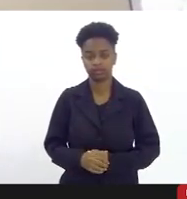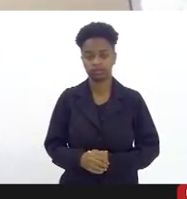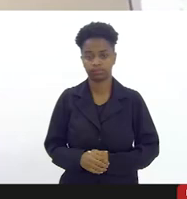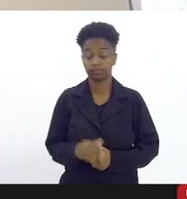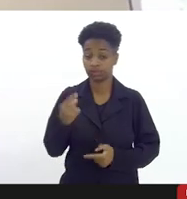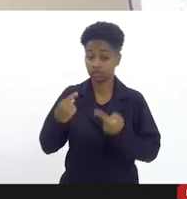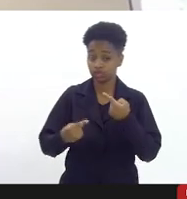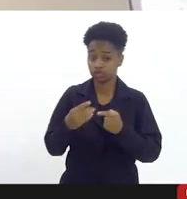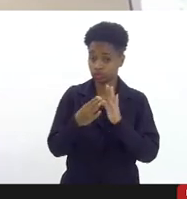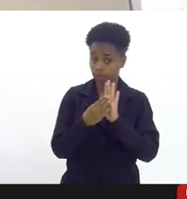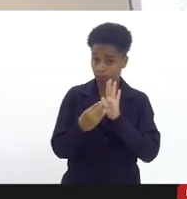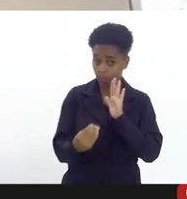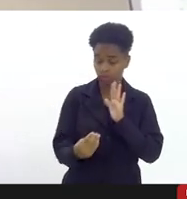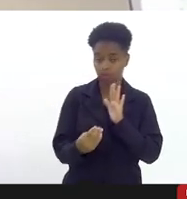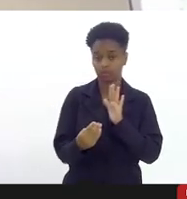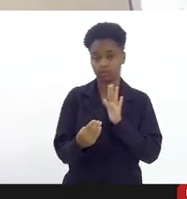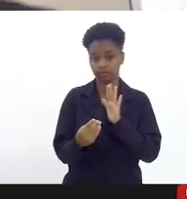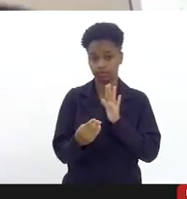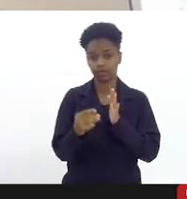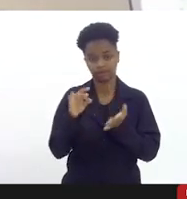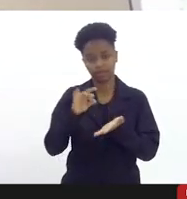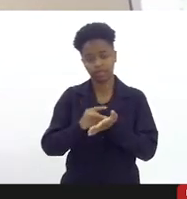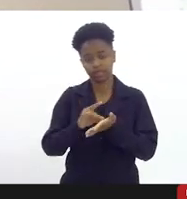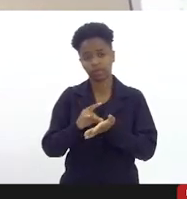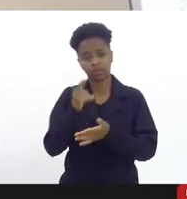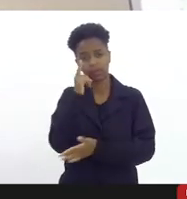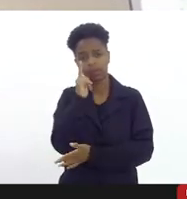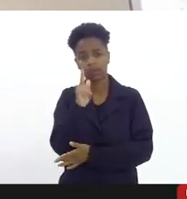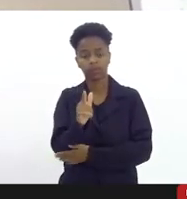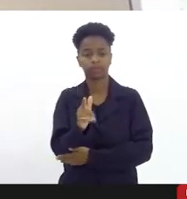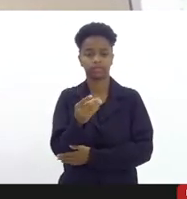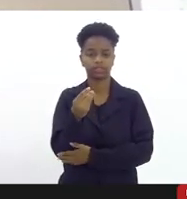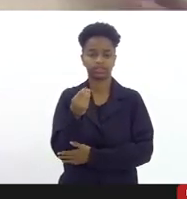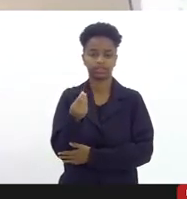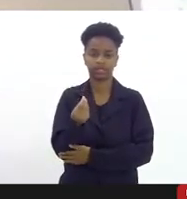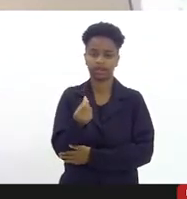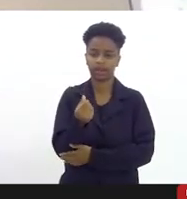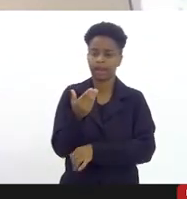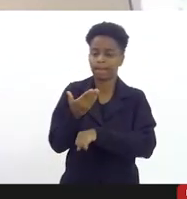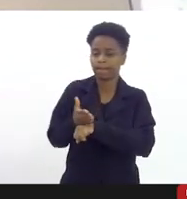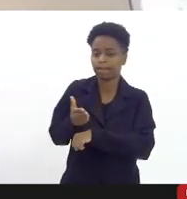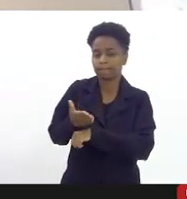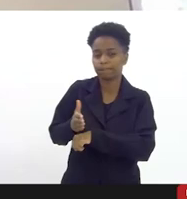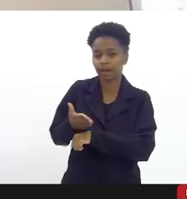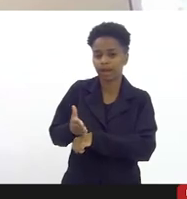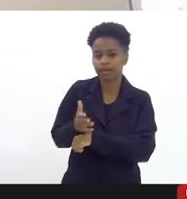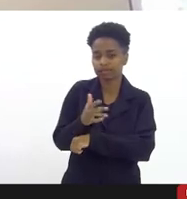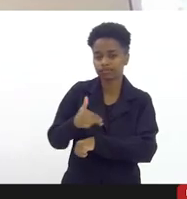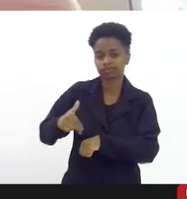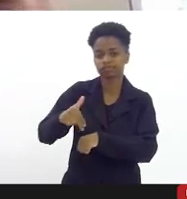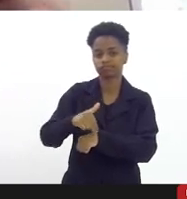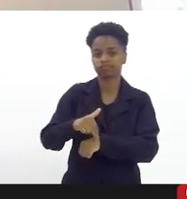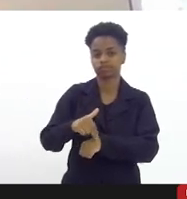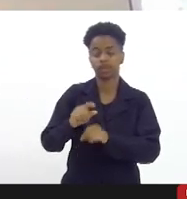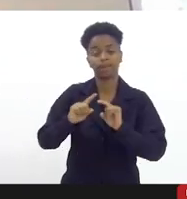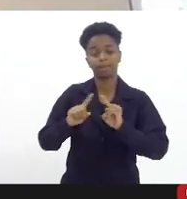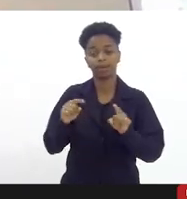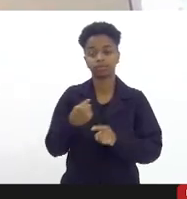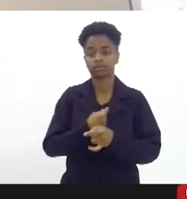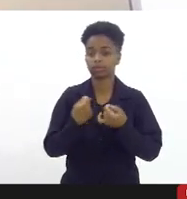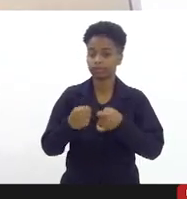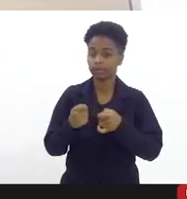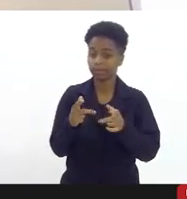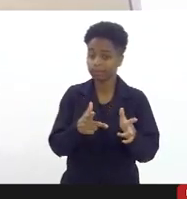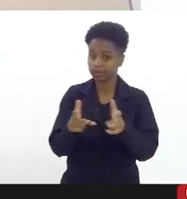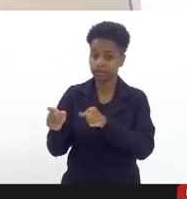modelo é que possa se ver de prática Nacional mas a gente tem que observar